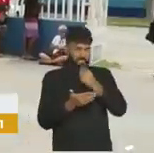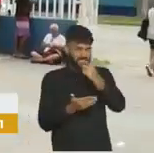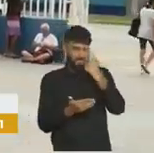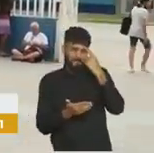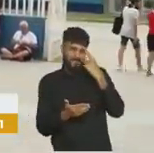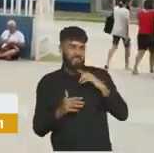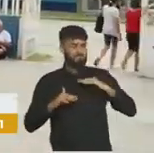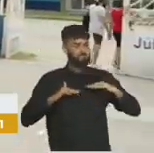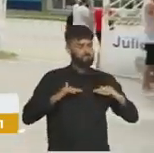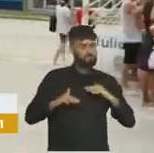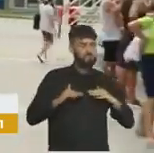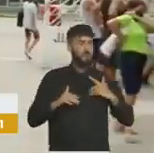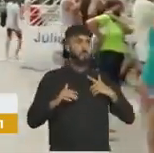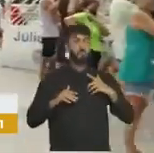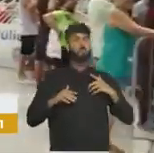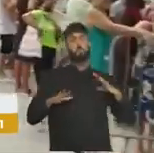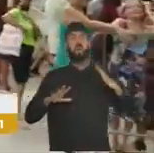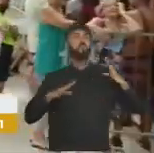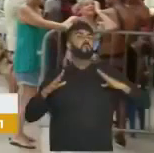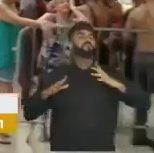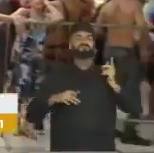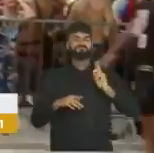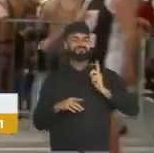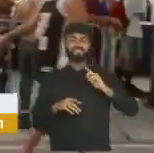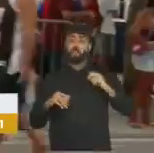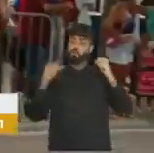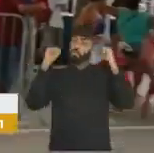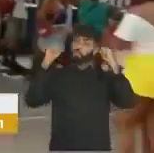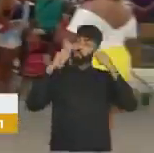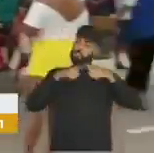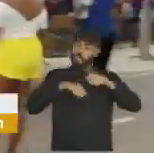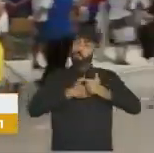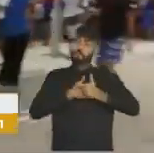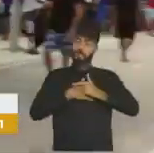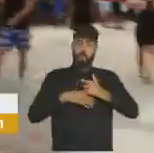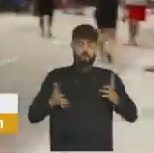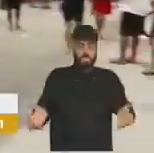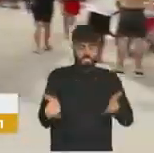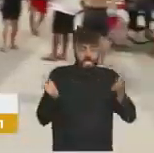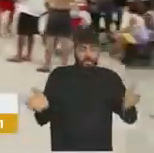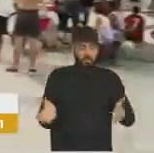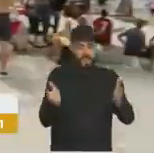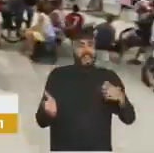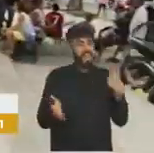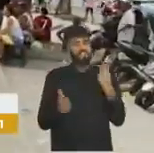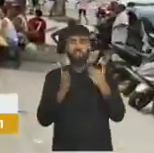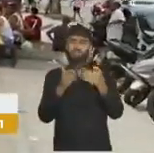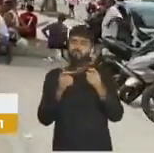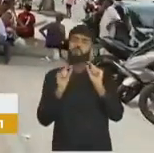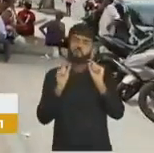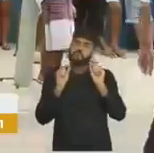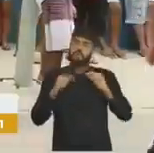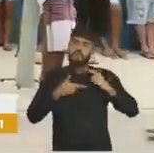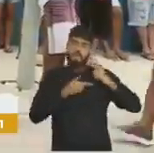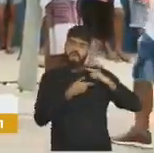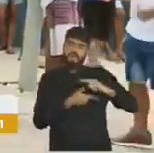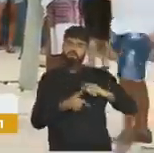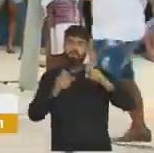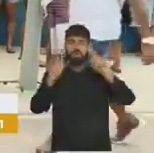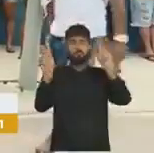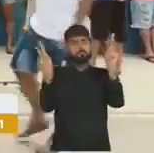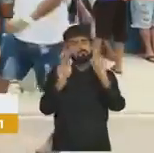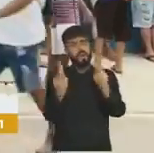onde as equipes vão se expor muito torcedor tá lá fazendo o seu papel e o que a gente mais pede é um clássico com